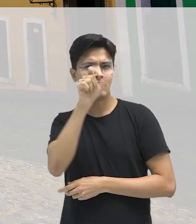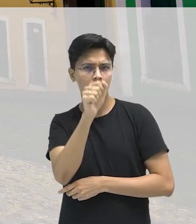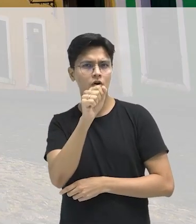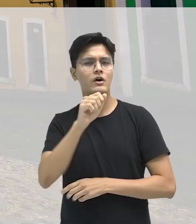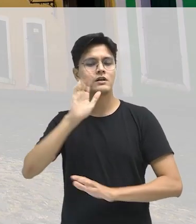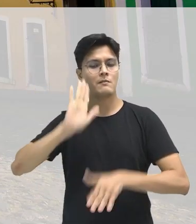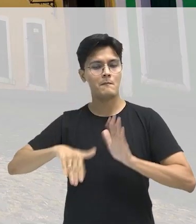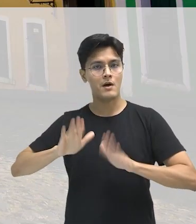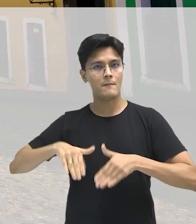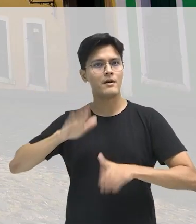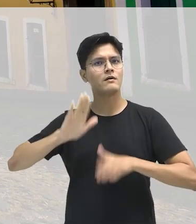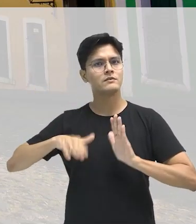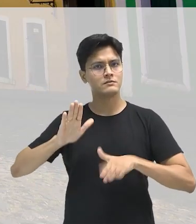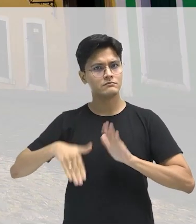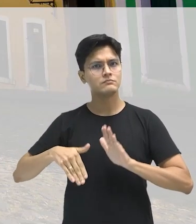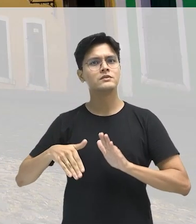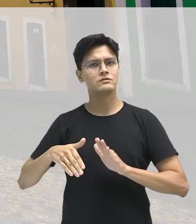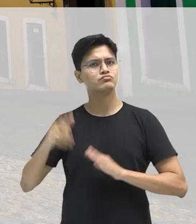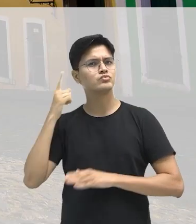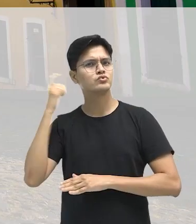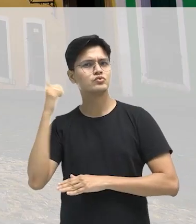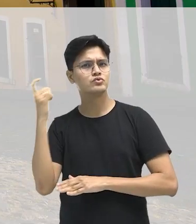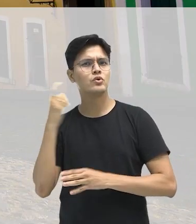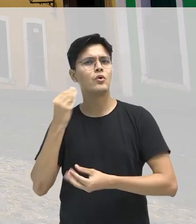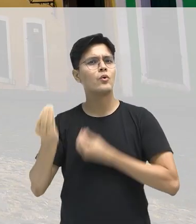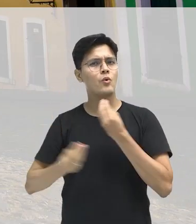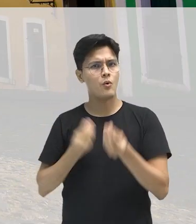certo? Vamos ver qual é o som do atabaque?